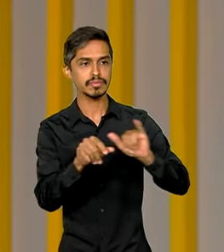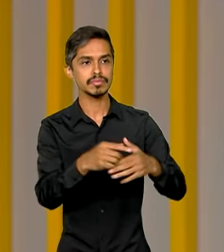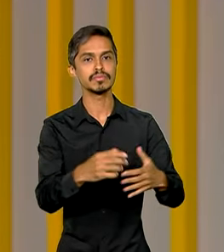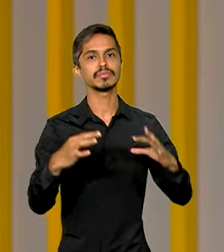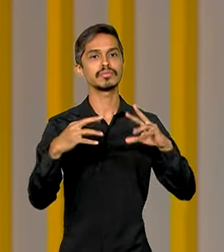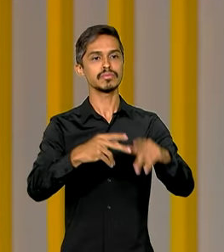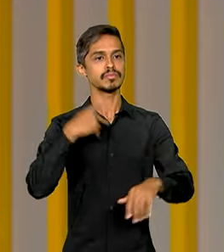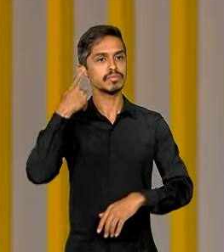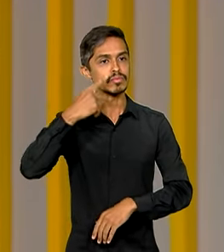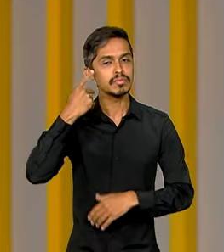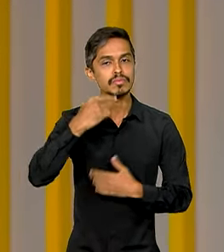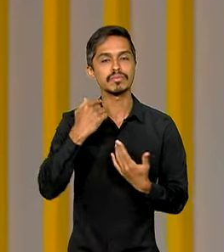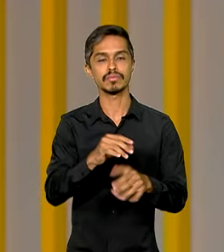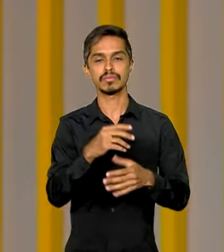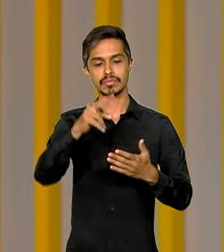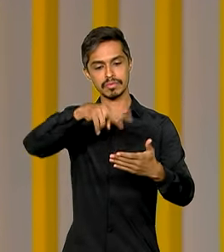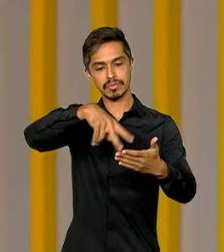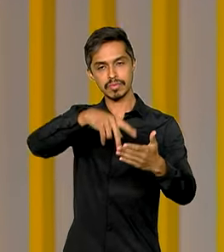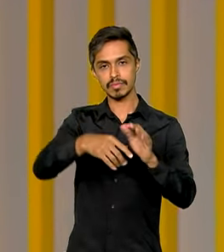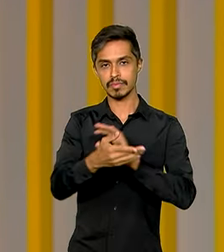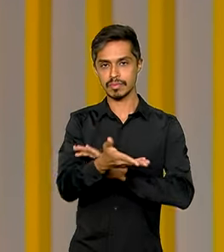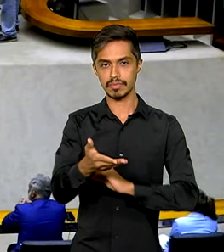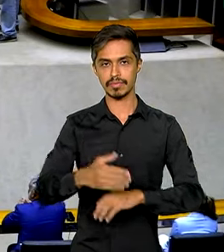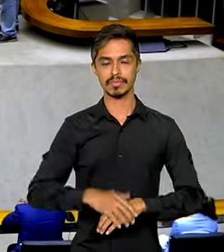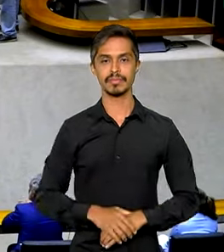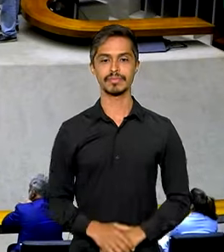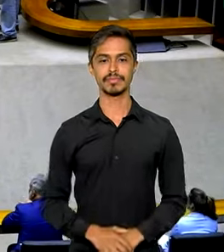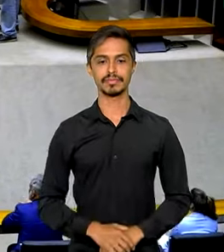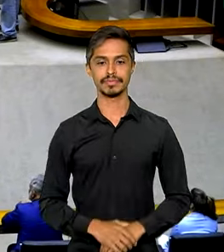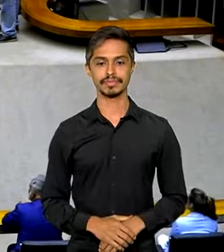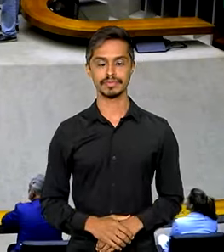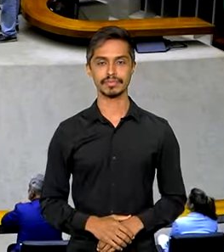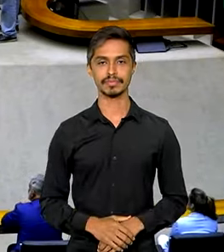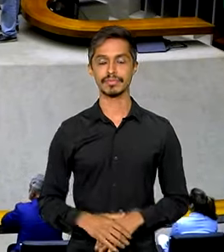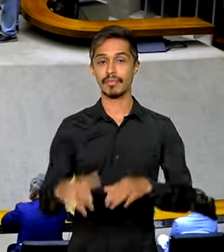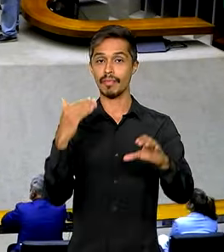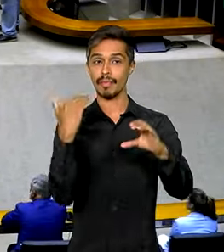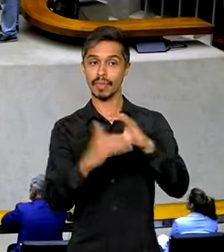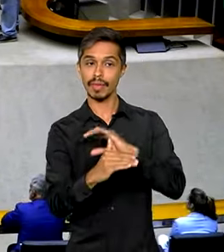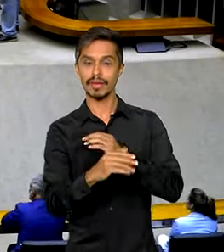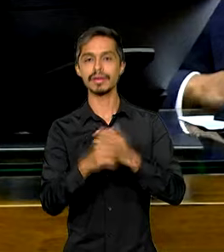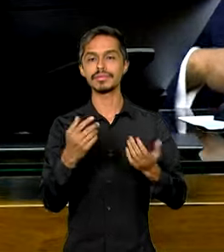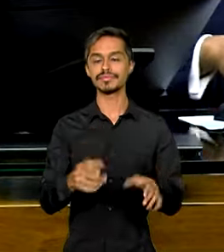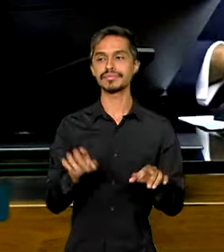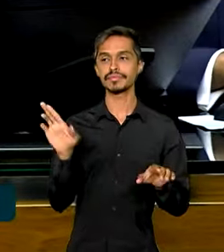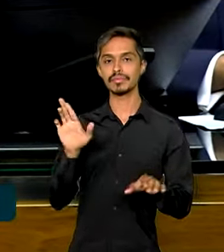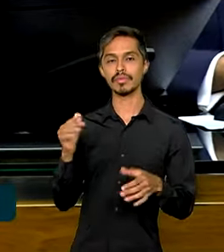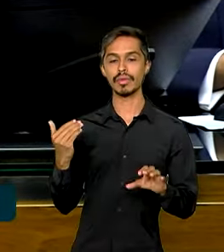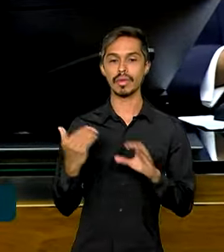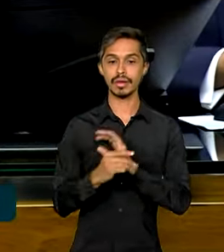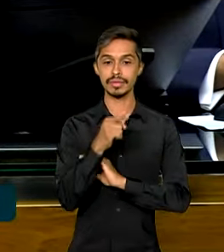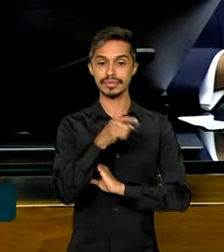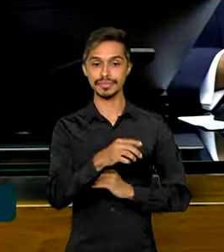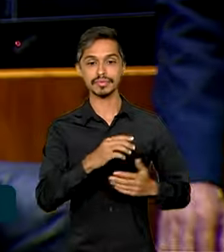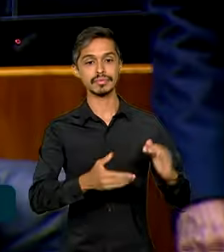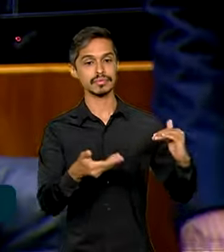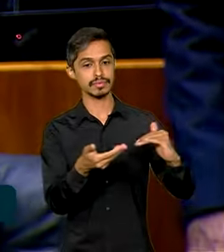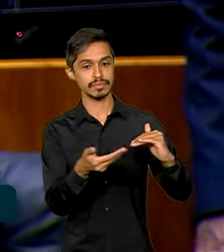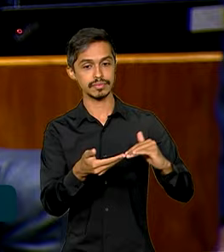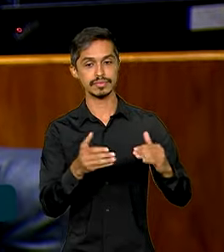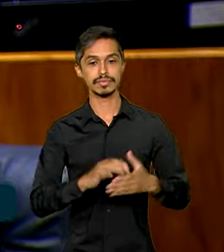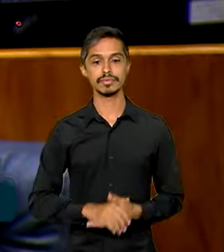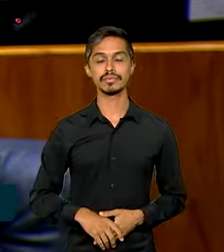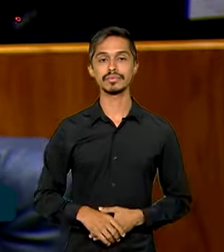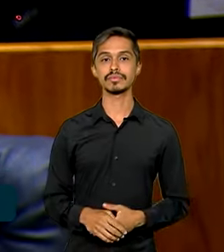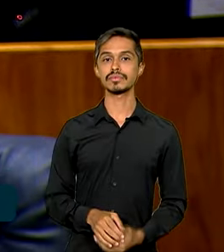parlamentares que foi lida na cerimônia a mensagem encaminhada pelo presidente Lula ao congresso nacional